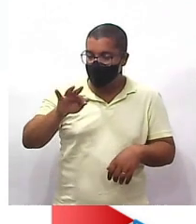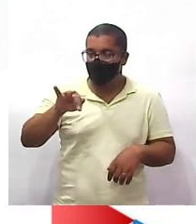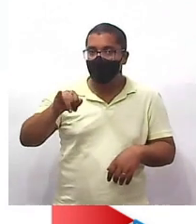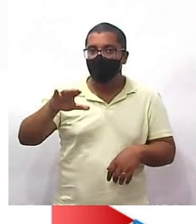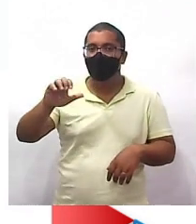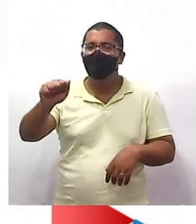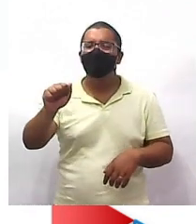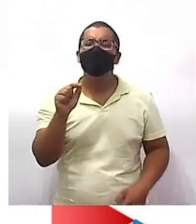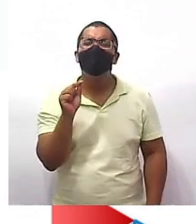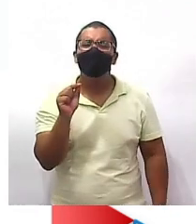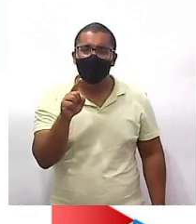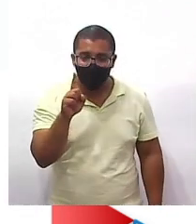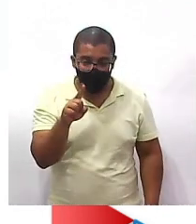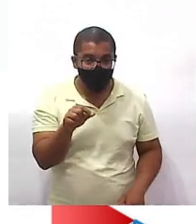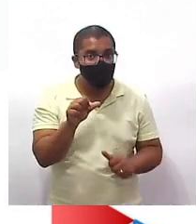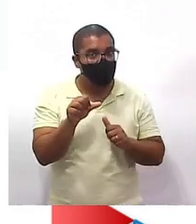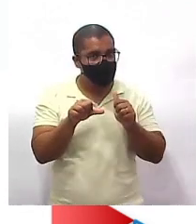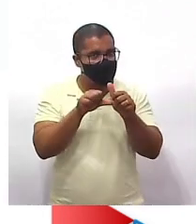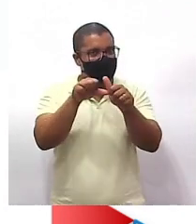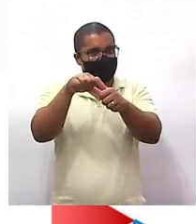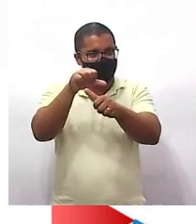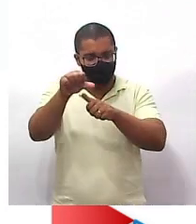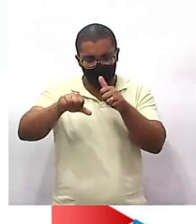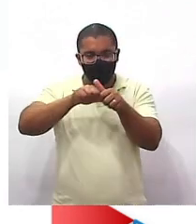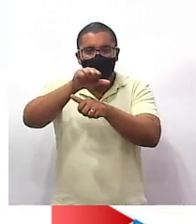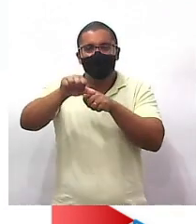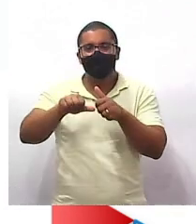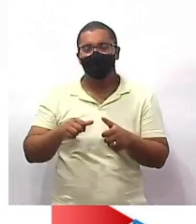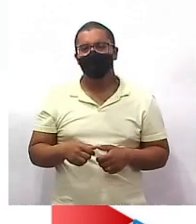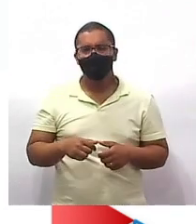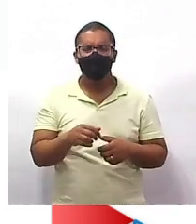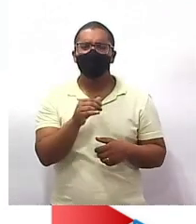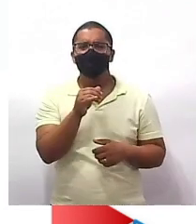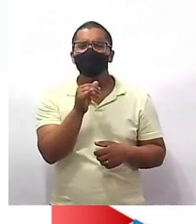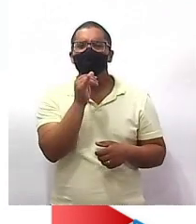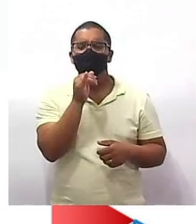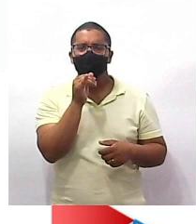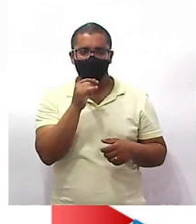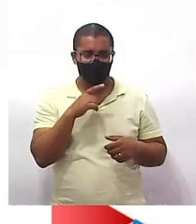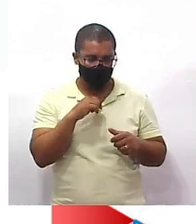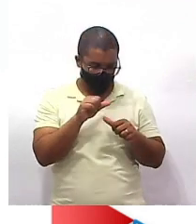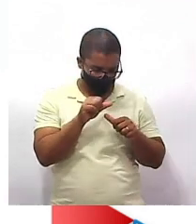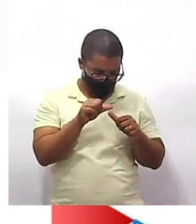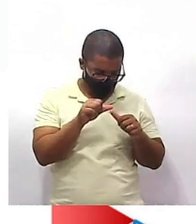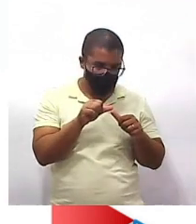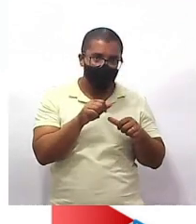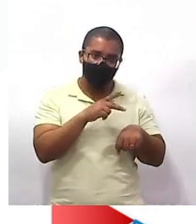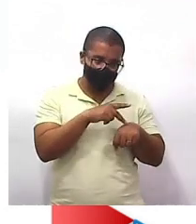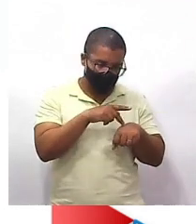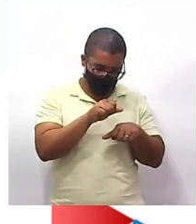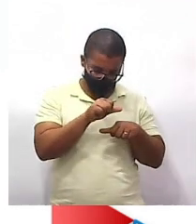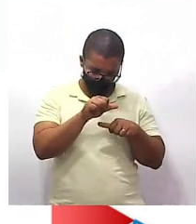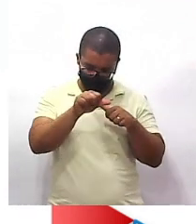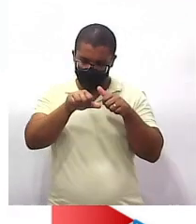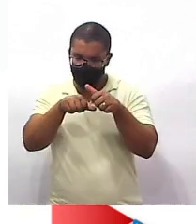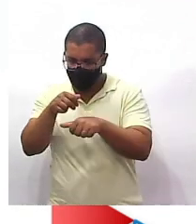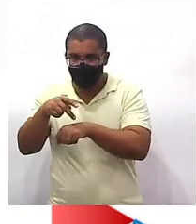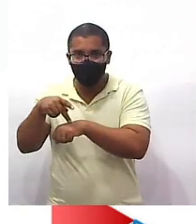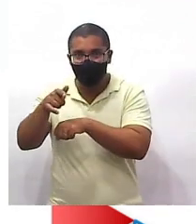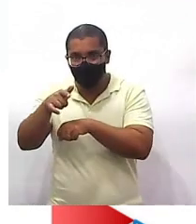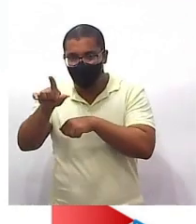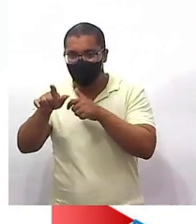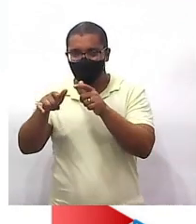da transformação, né? Ou seja, ocorreu uma metamorfose que outras rochas